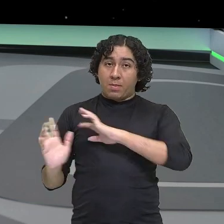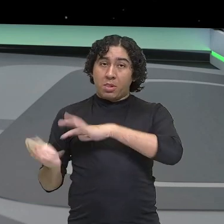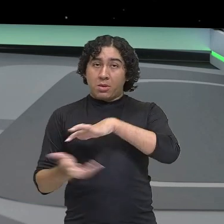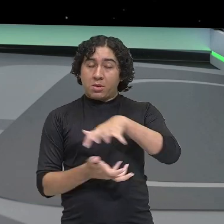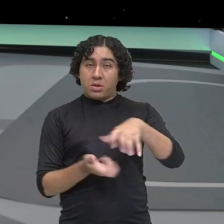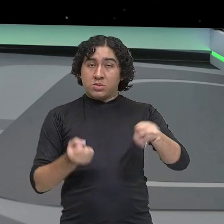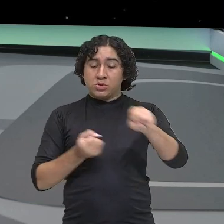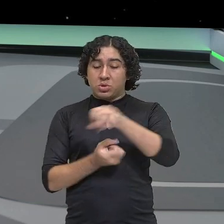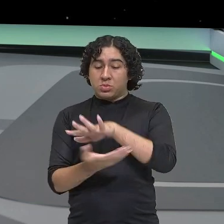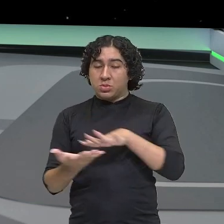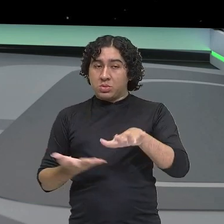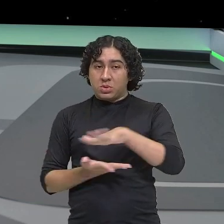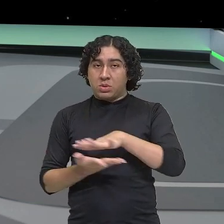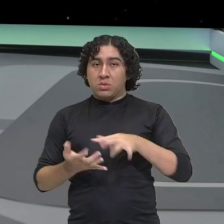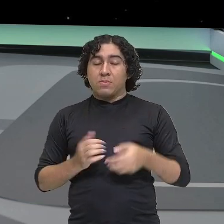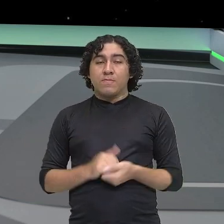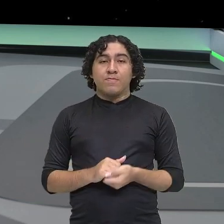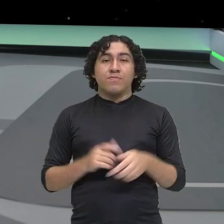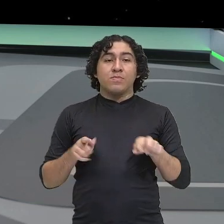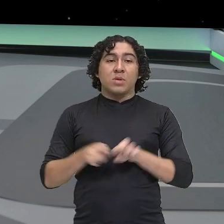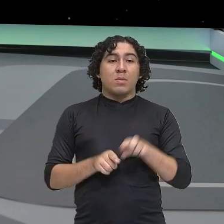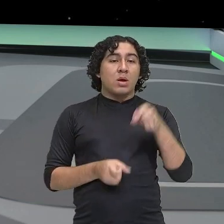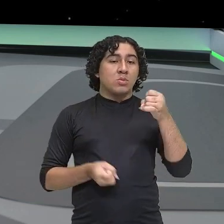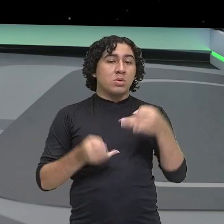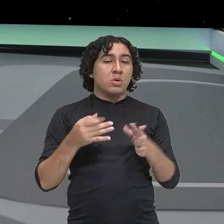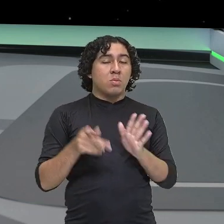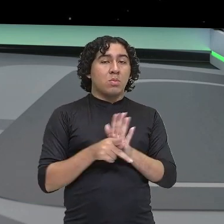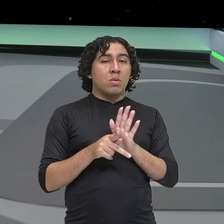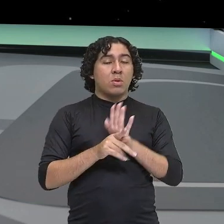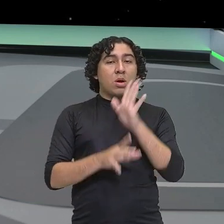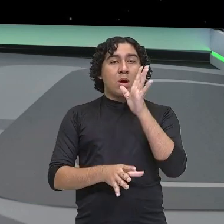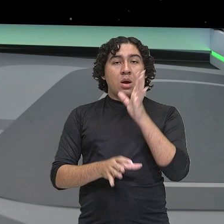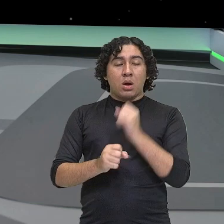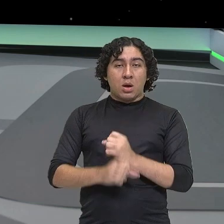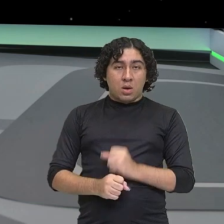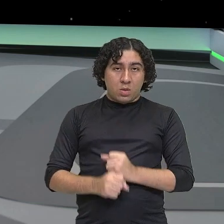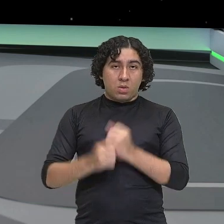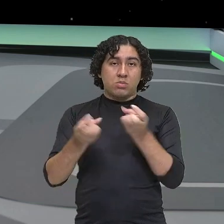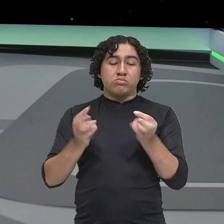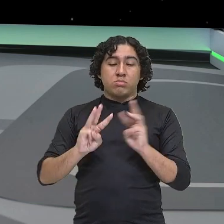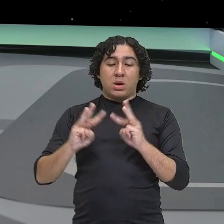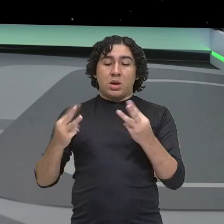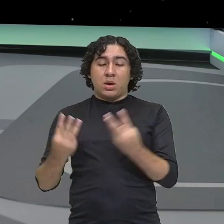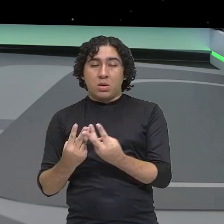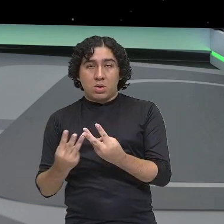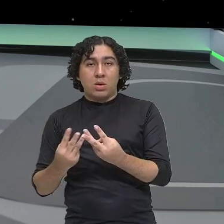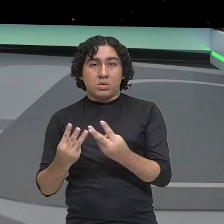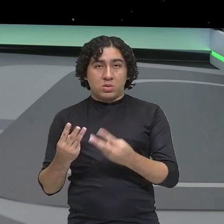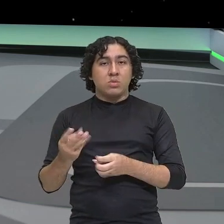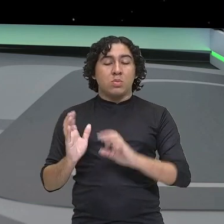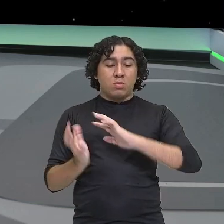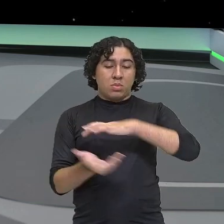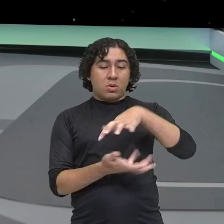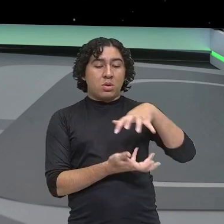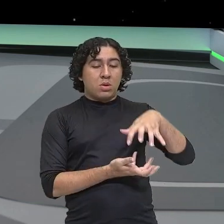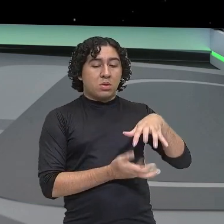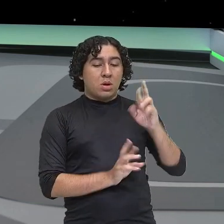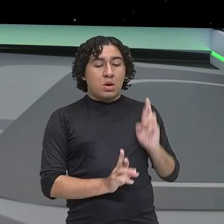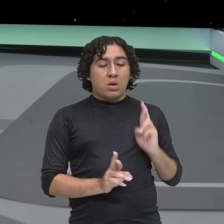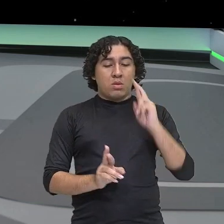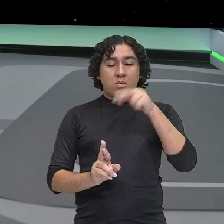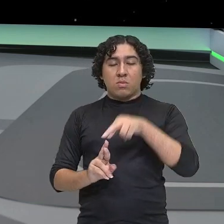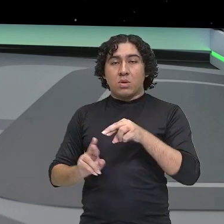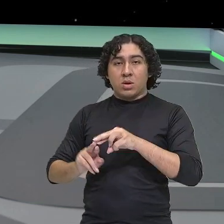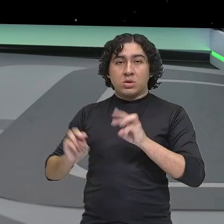solar, na demonstração do cálculo das massas dos planetas em relação à massa